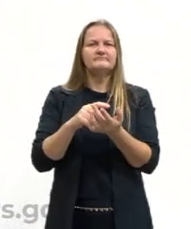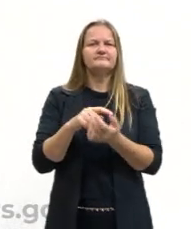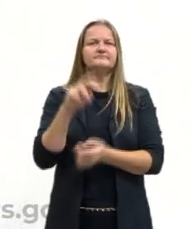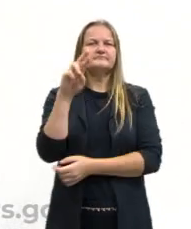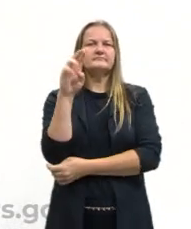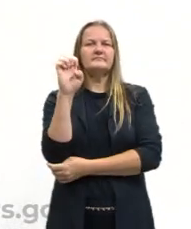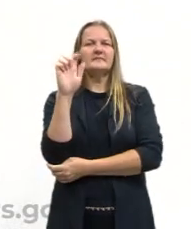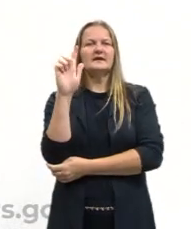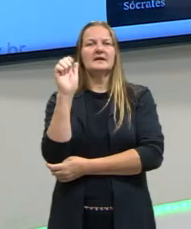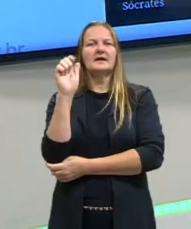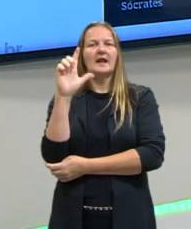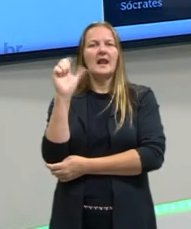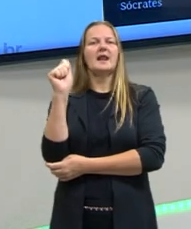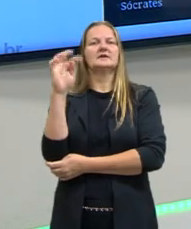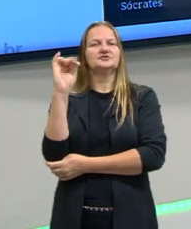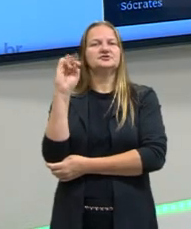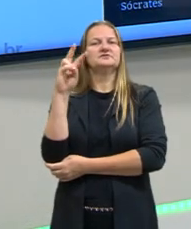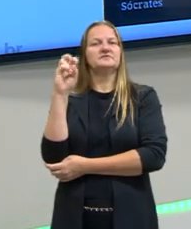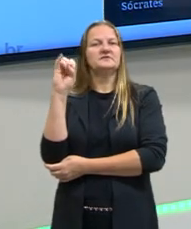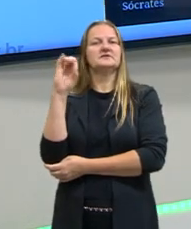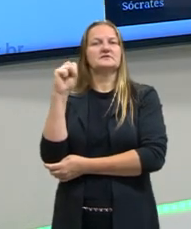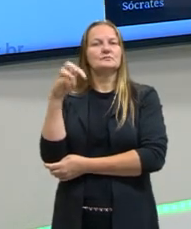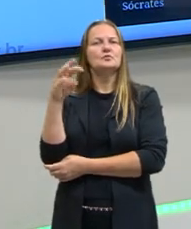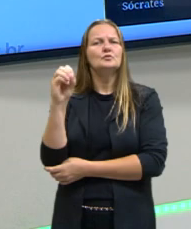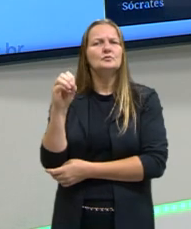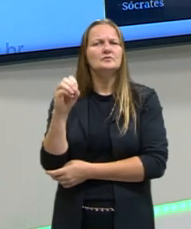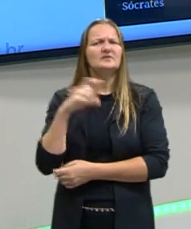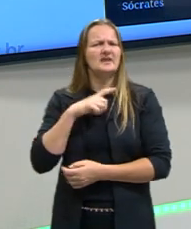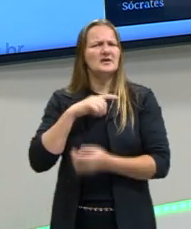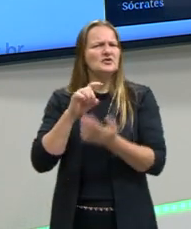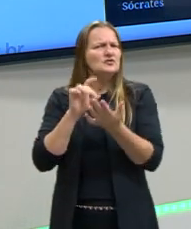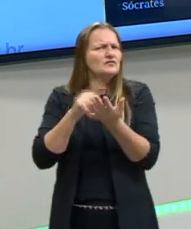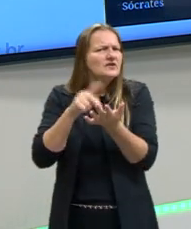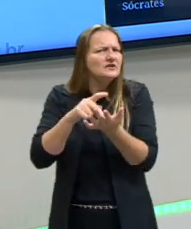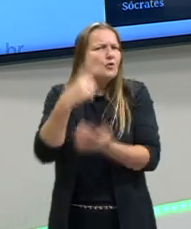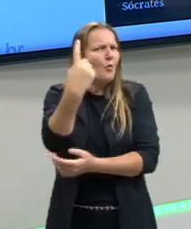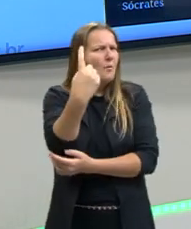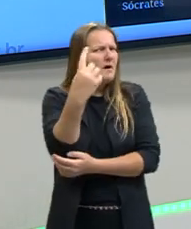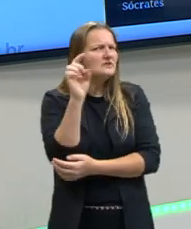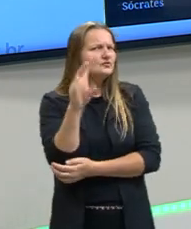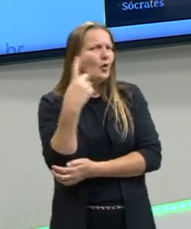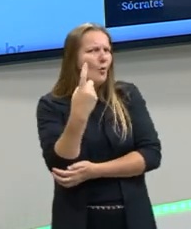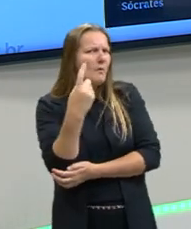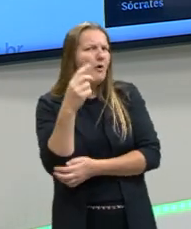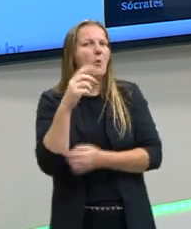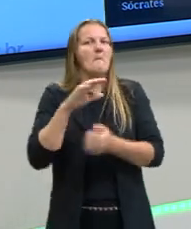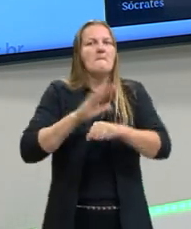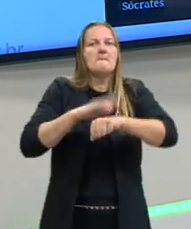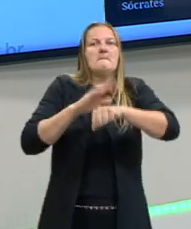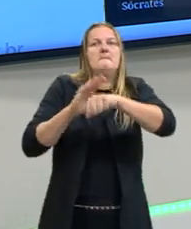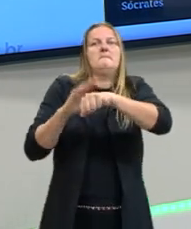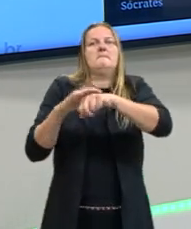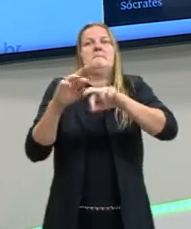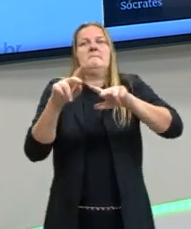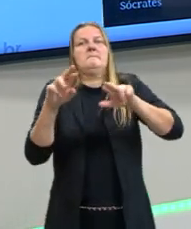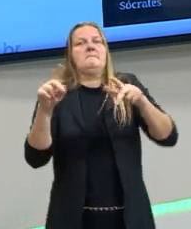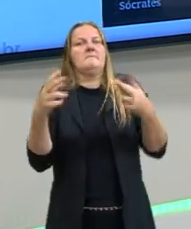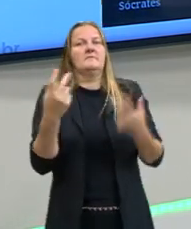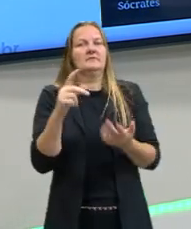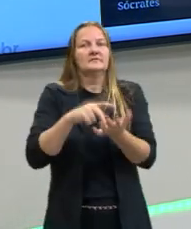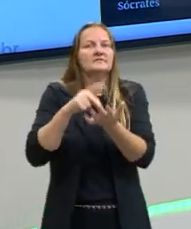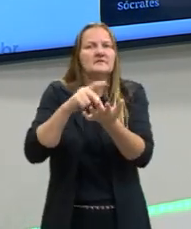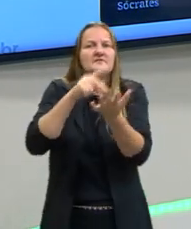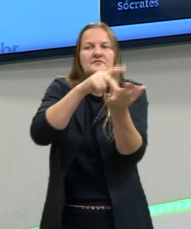de verdades absolutas existe uma única verdade as verdade também são existem mais um grande que que você acha